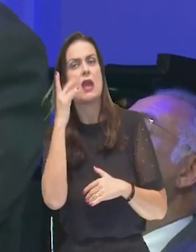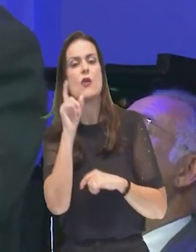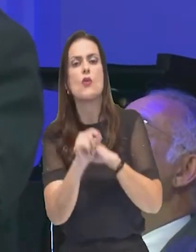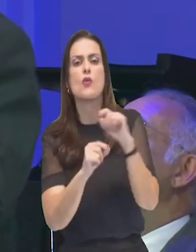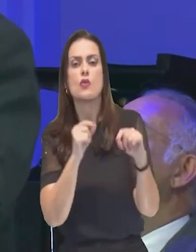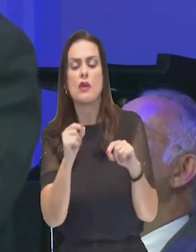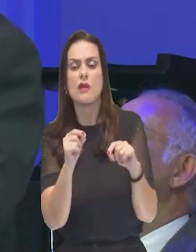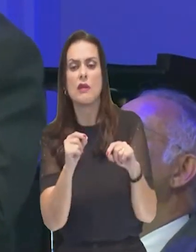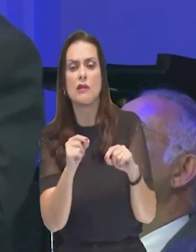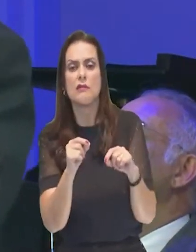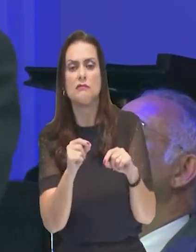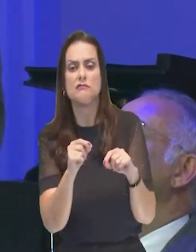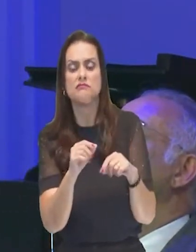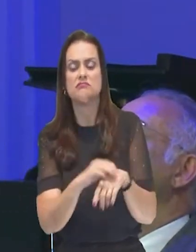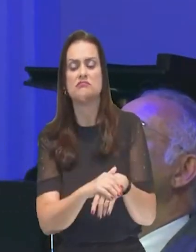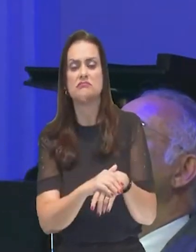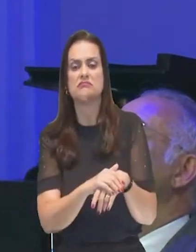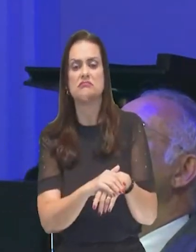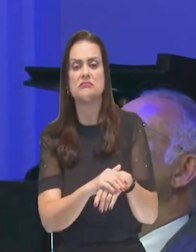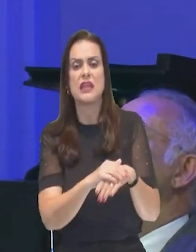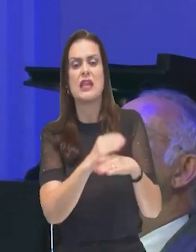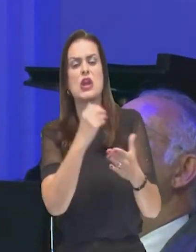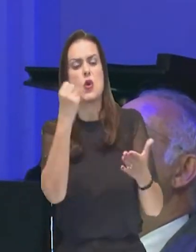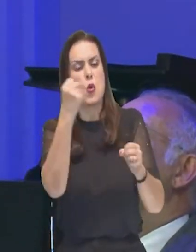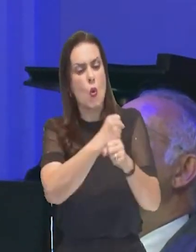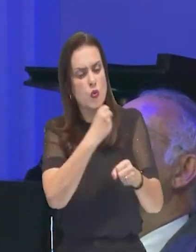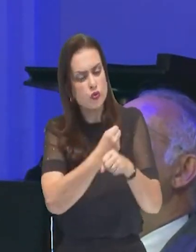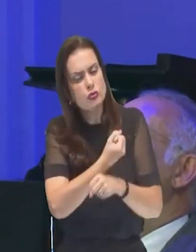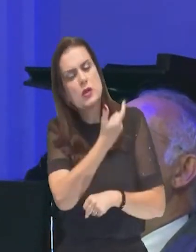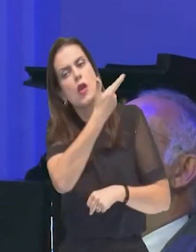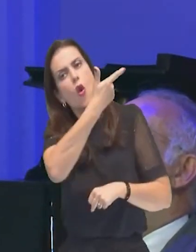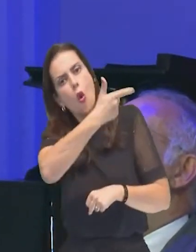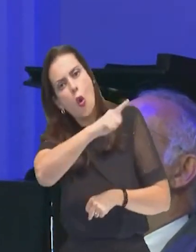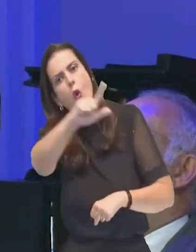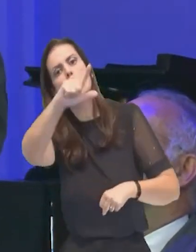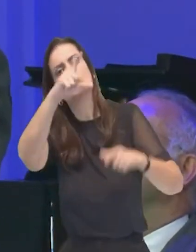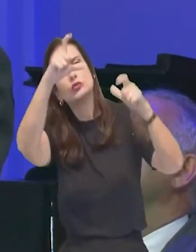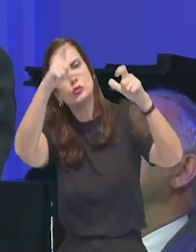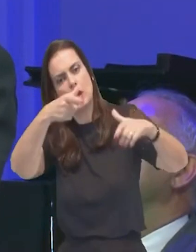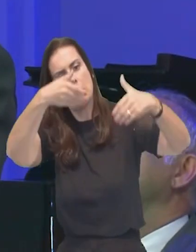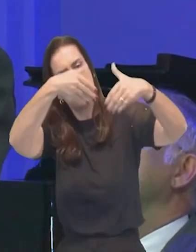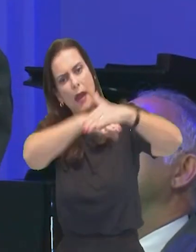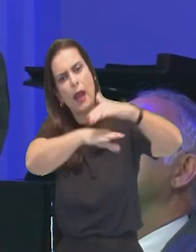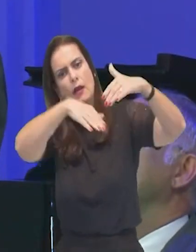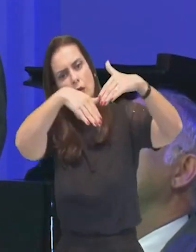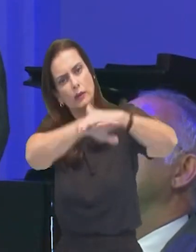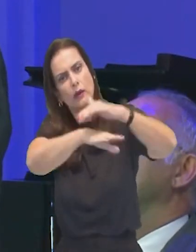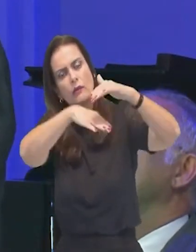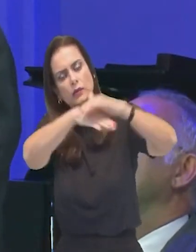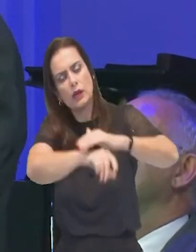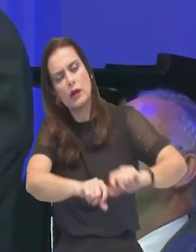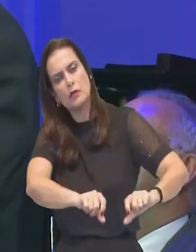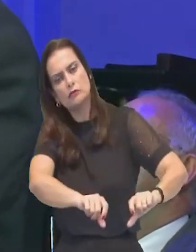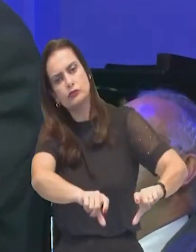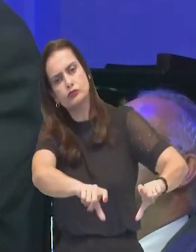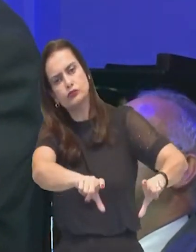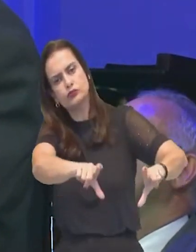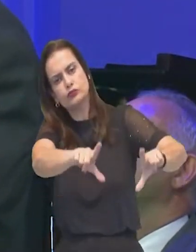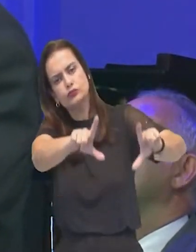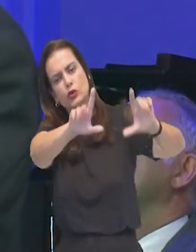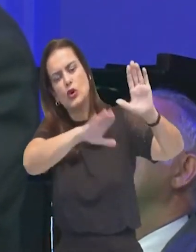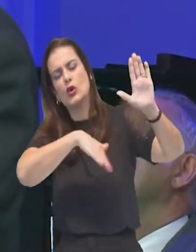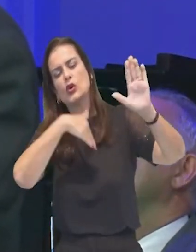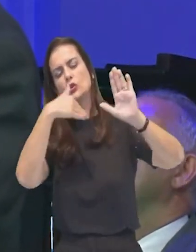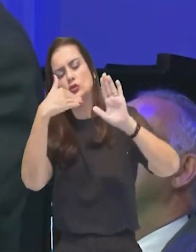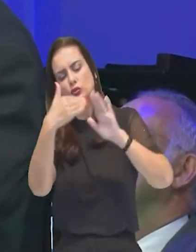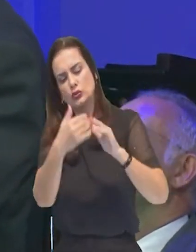ele resolveu derrubar os seus celeiros e construir outros maiores, os quais seriam capazes de comportar todos